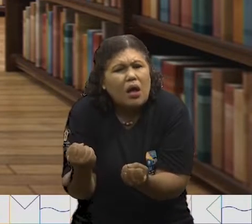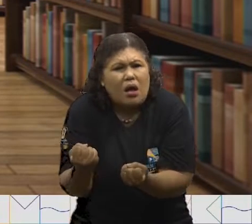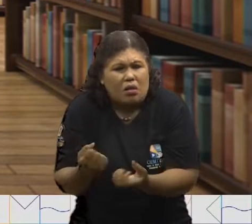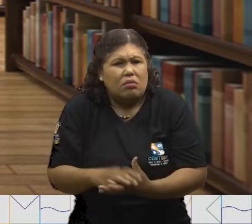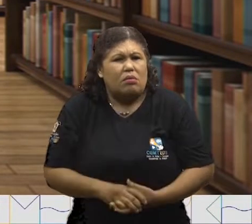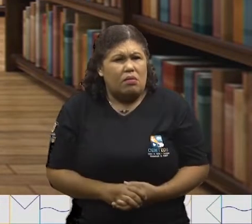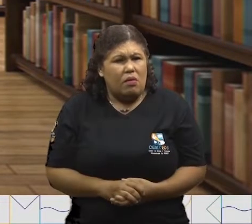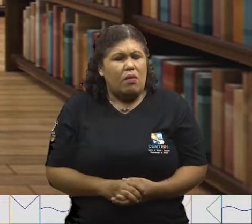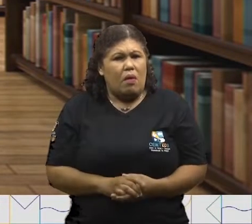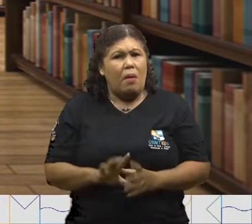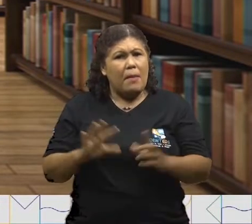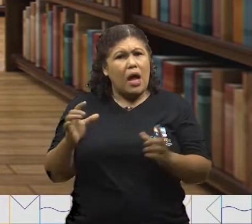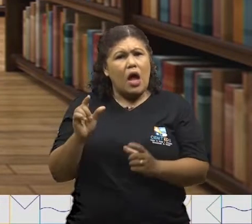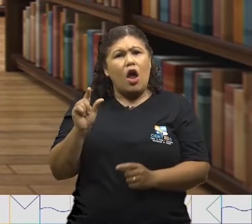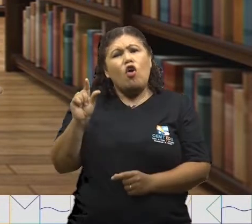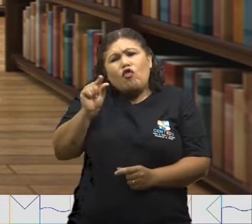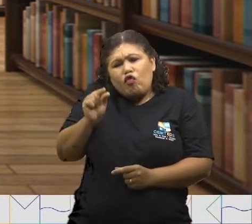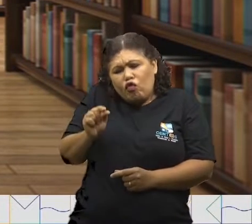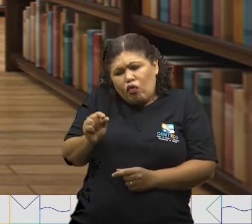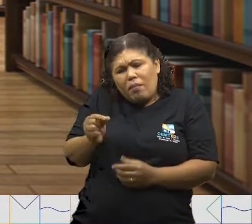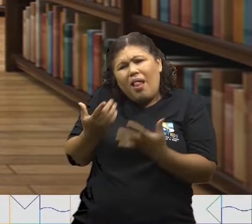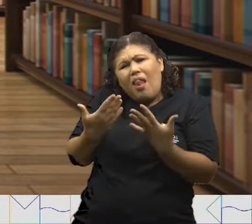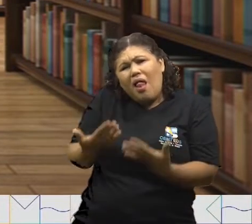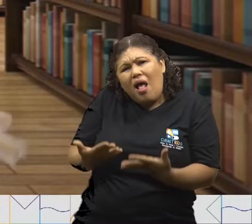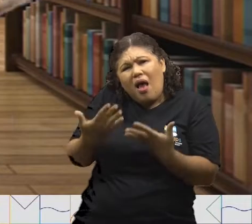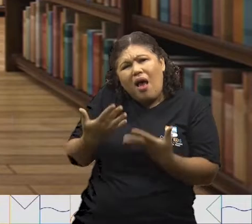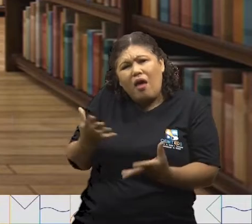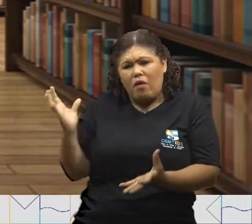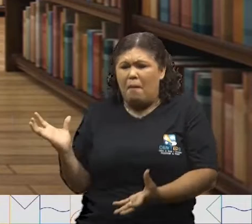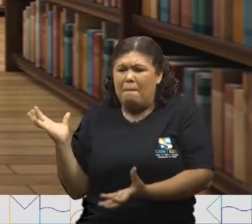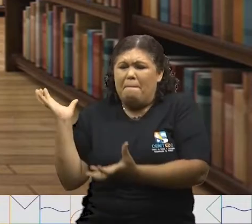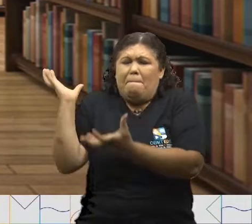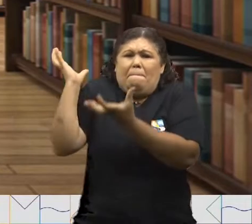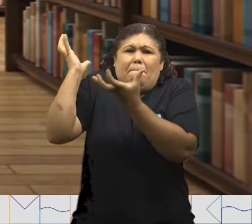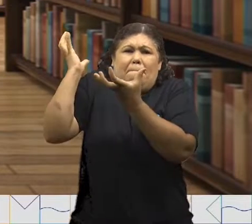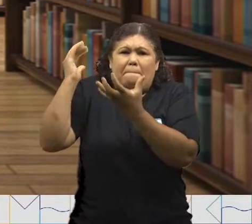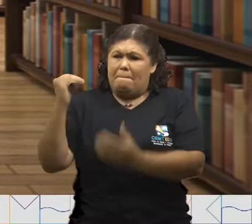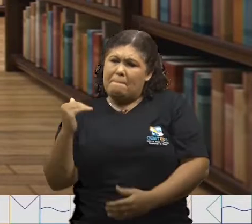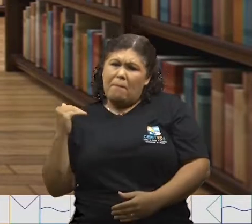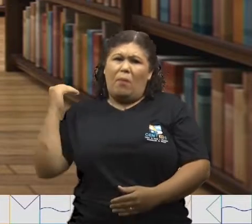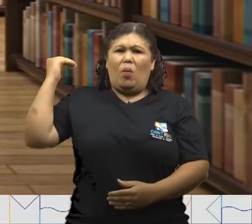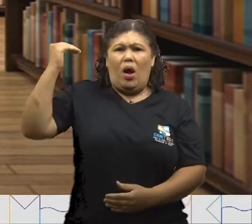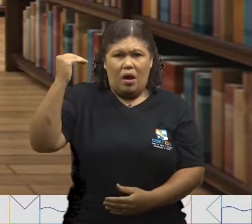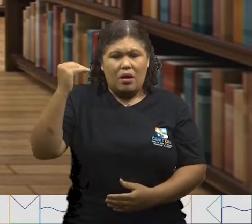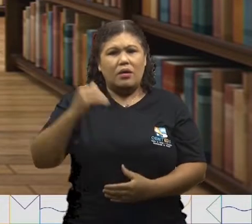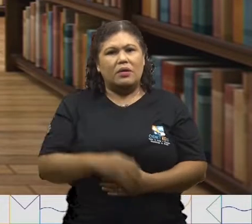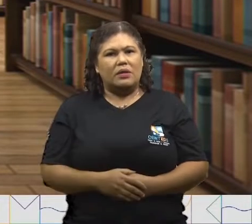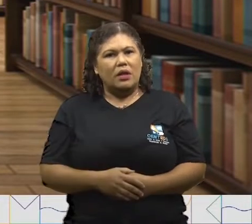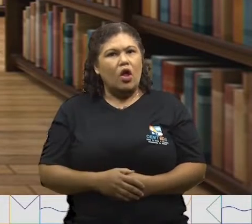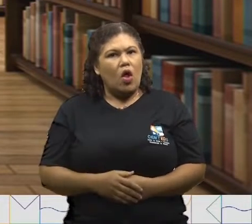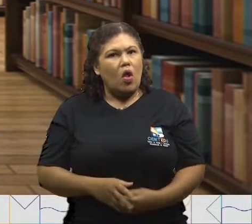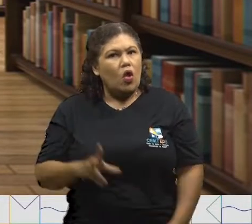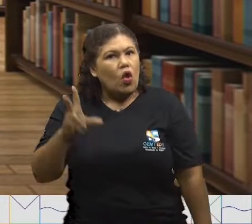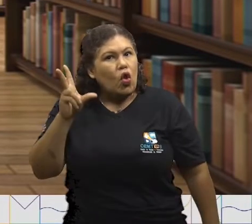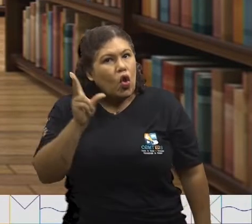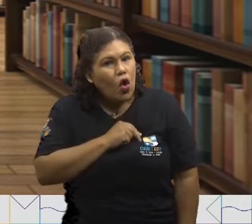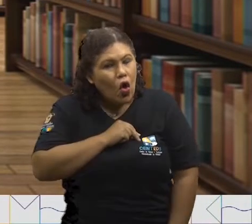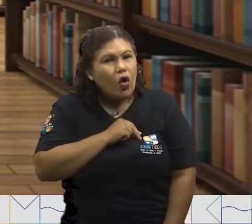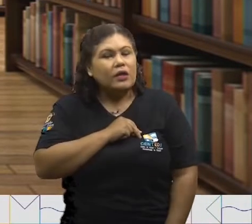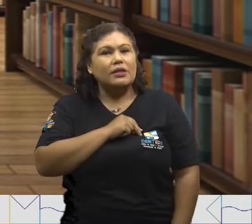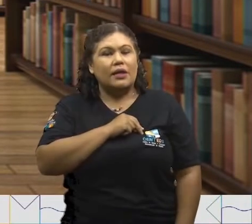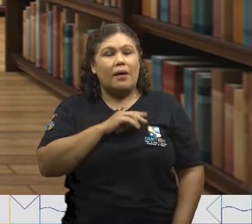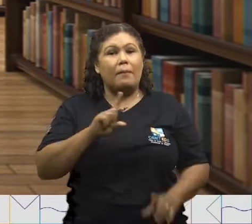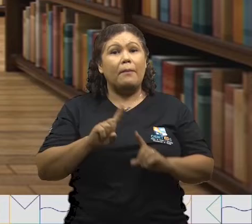muito pesados, muitas vezes mais pesados do que elas mesmas? Isso é incrível, não é?